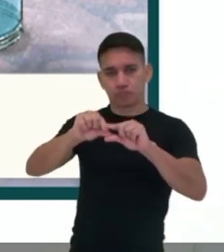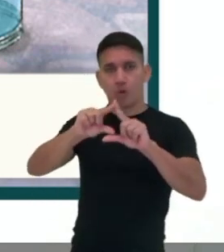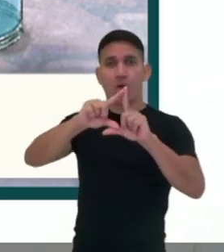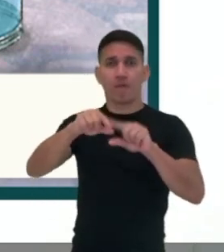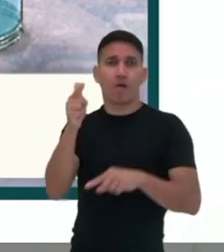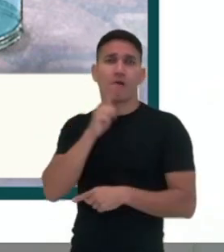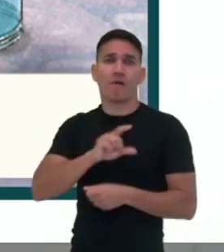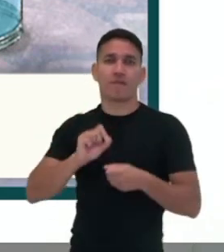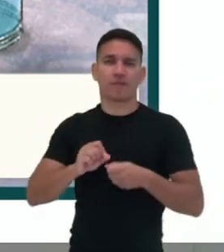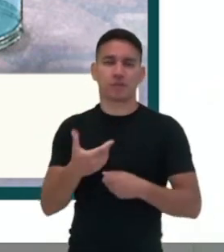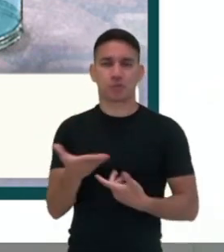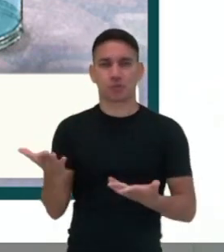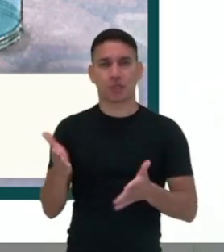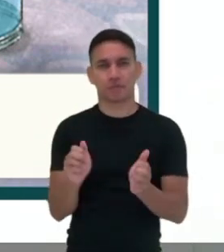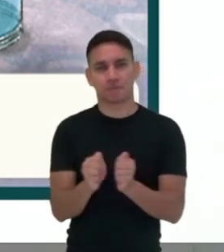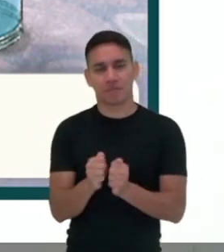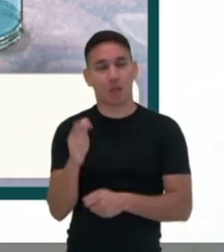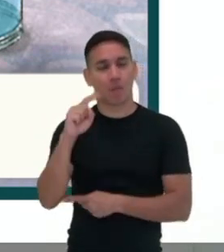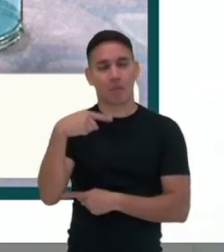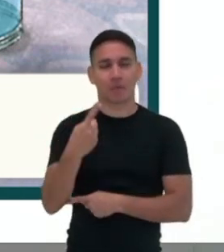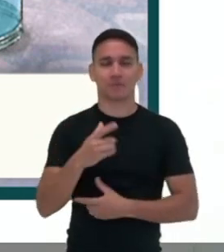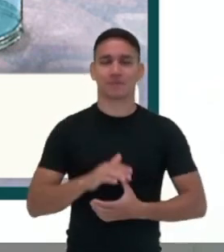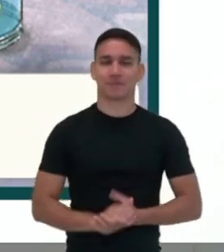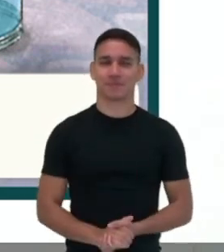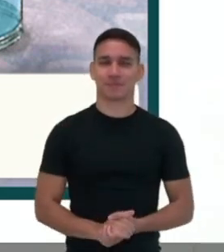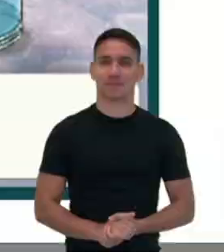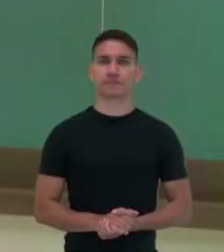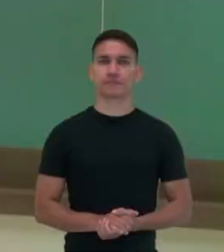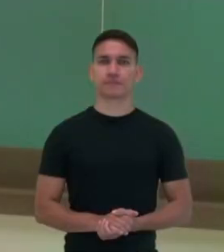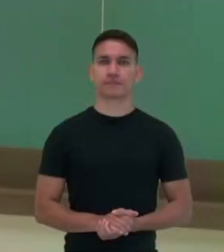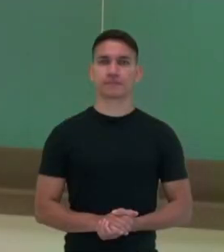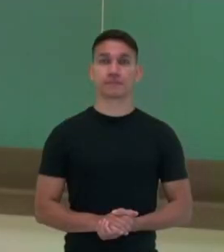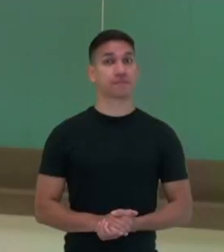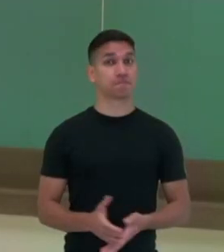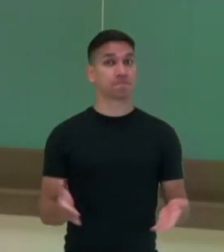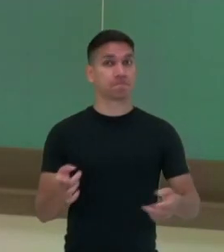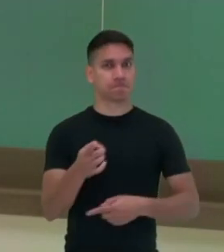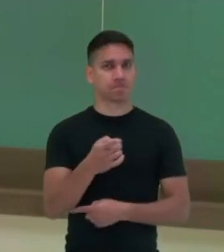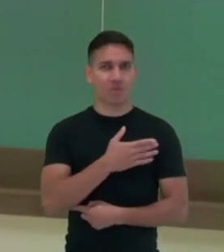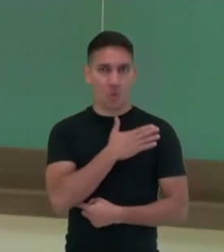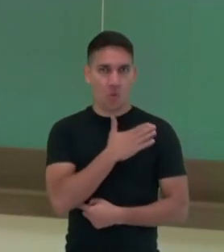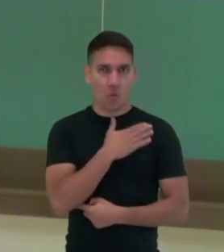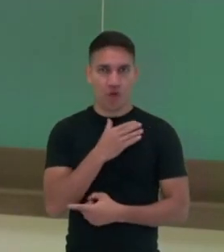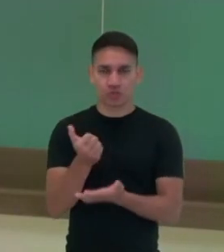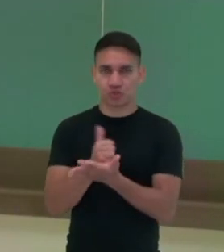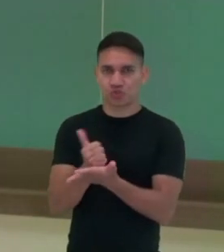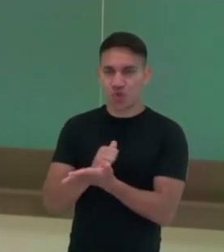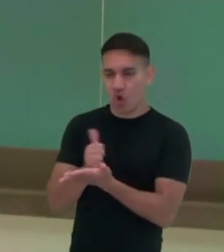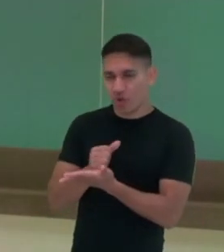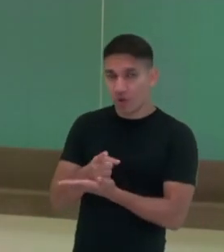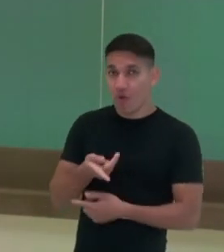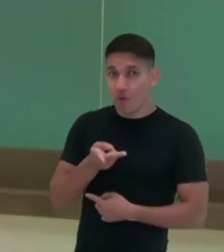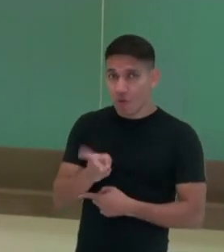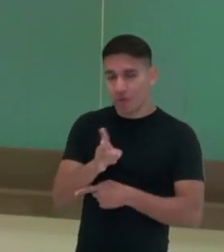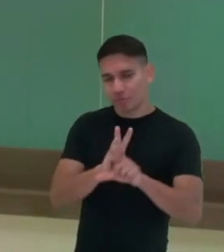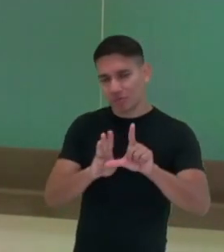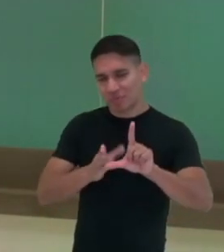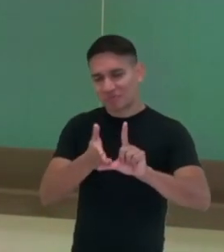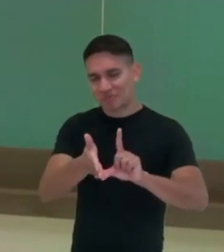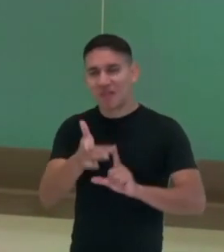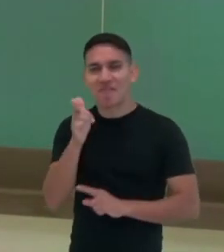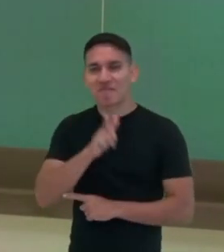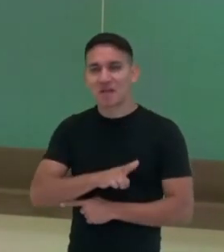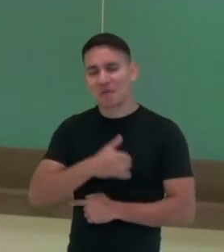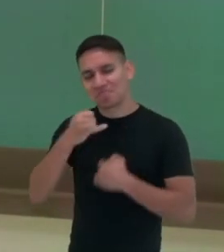Então, até daqui um pouquinho, lá na telinha eu vejo vocês. E aí, gostaram do jogo? Então acessem e continuem se divertindo bastante